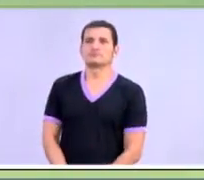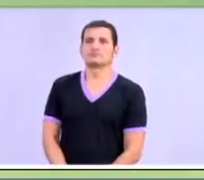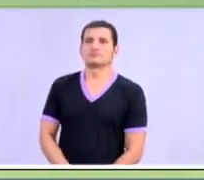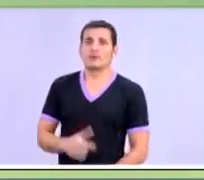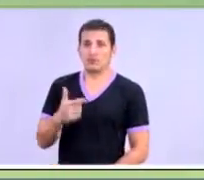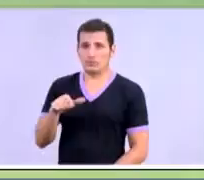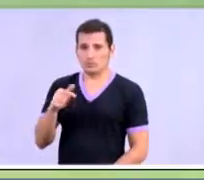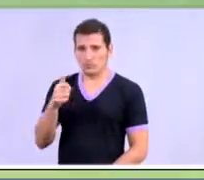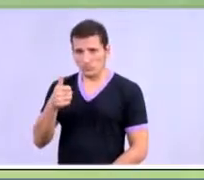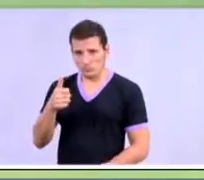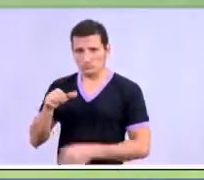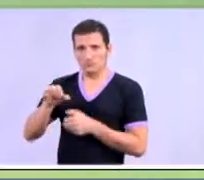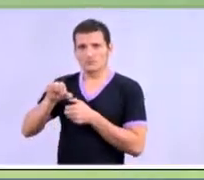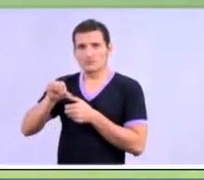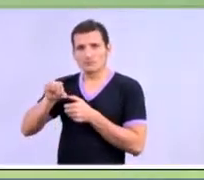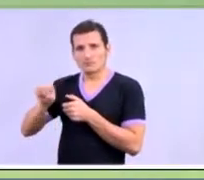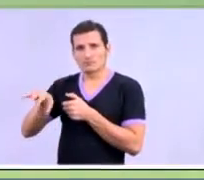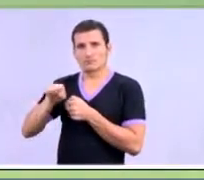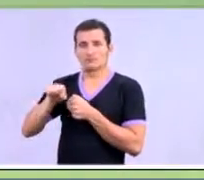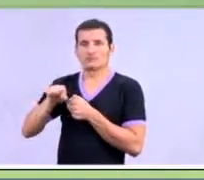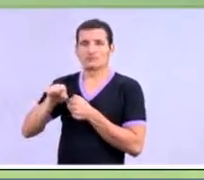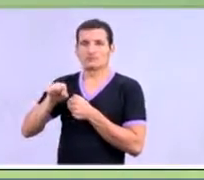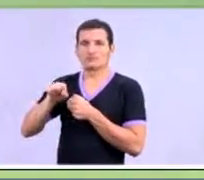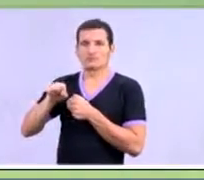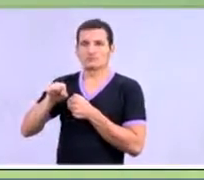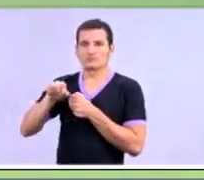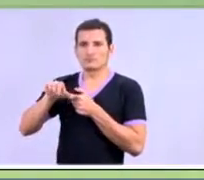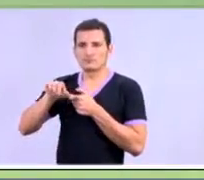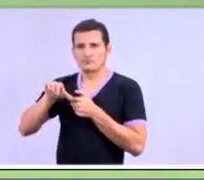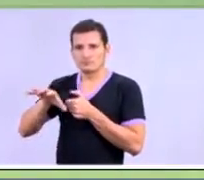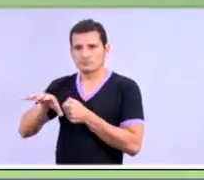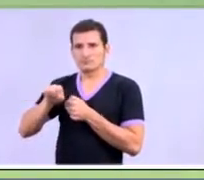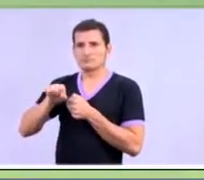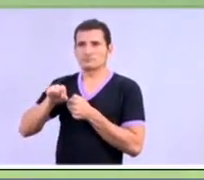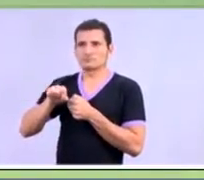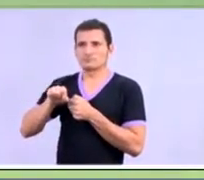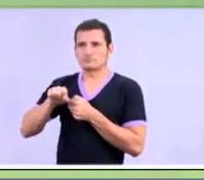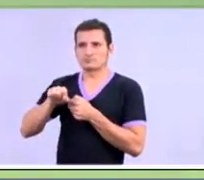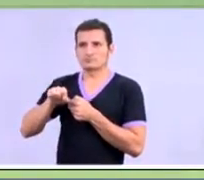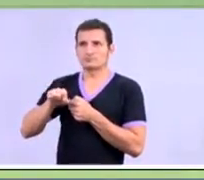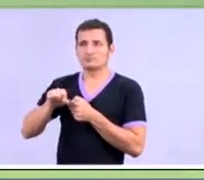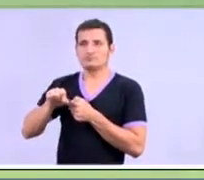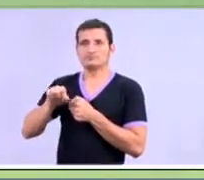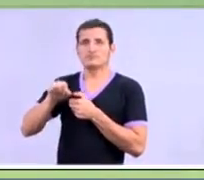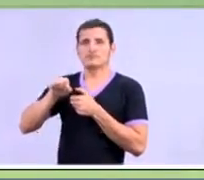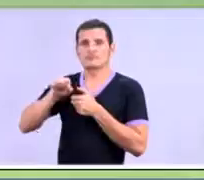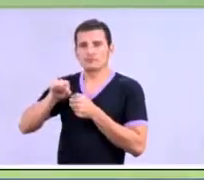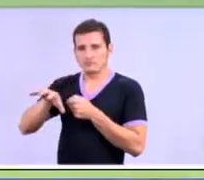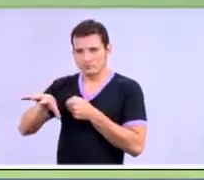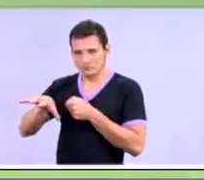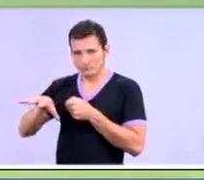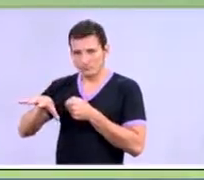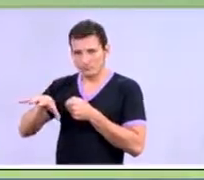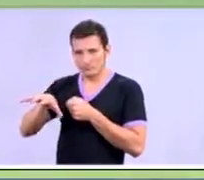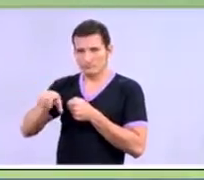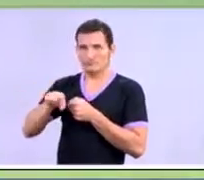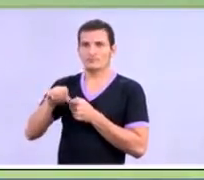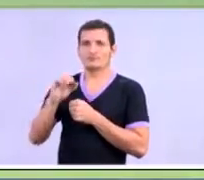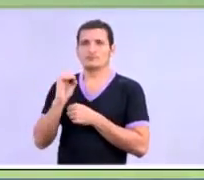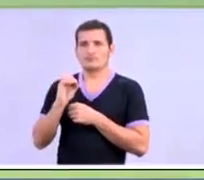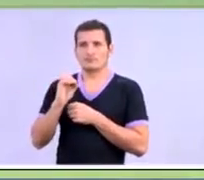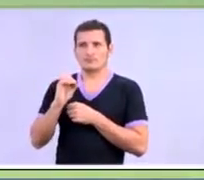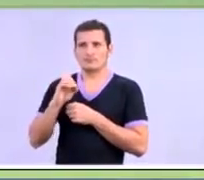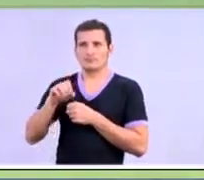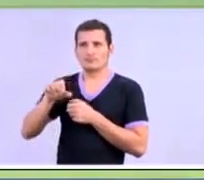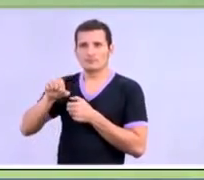1, que aí deu uma piscadinha curta, uma piscada longa para representar o bit 0, e aí